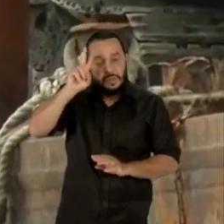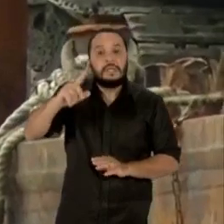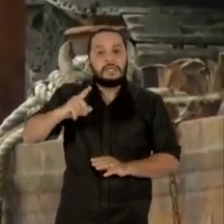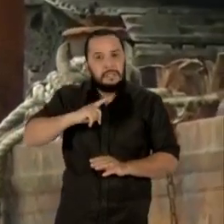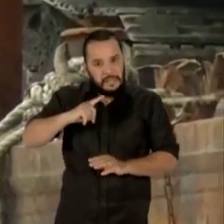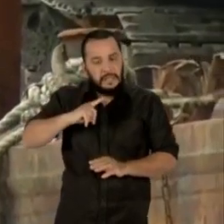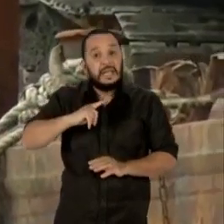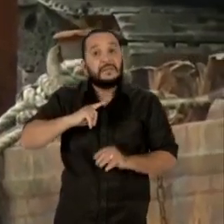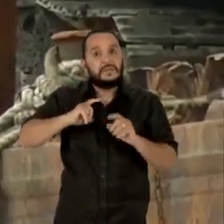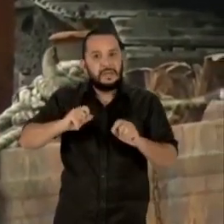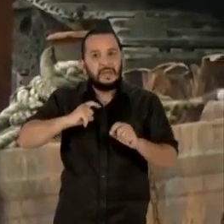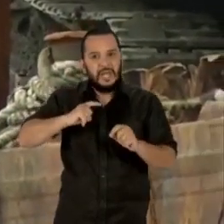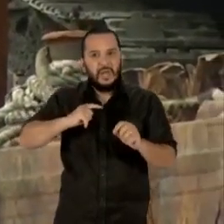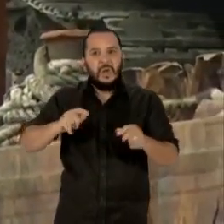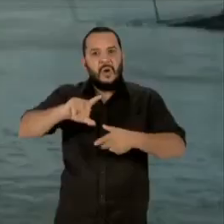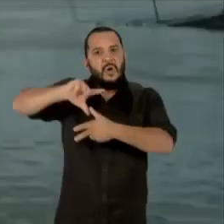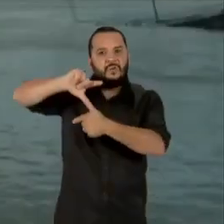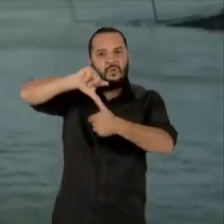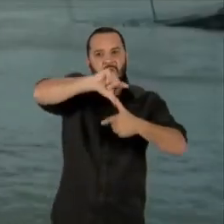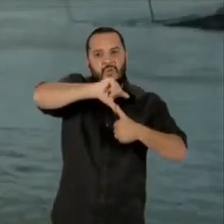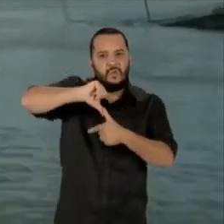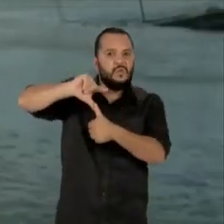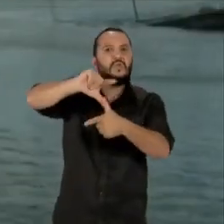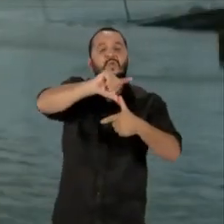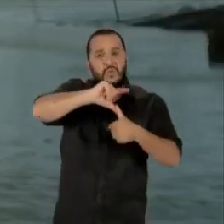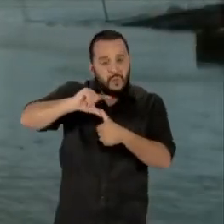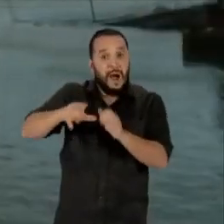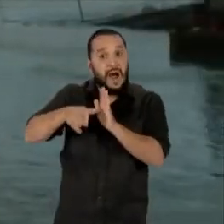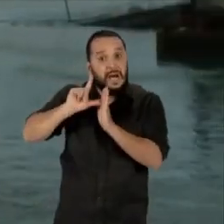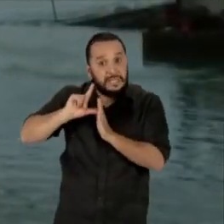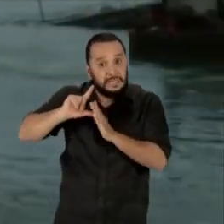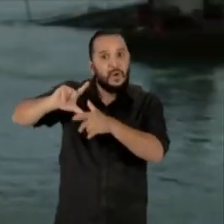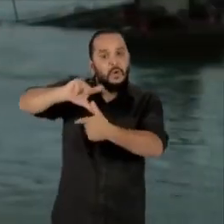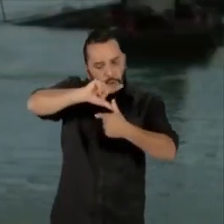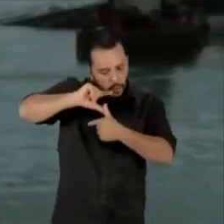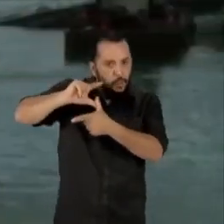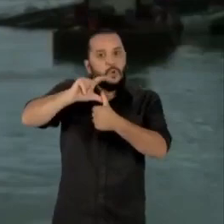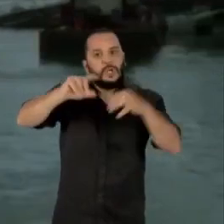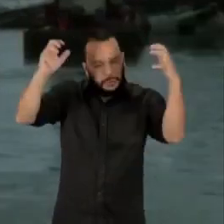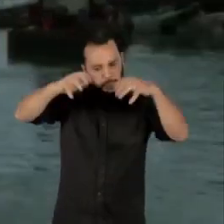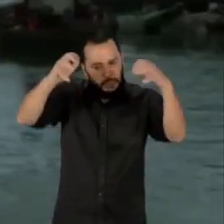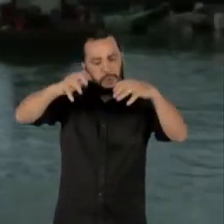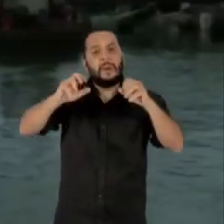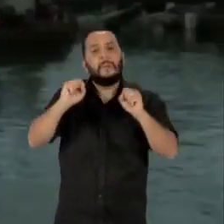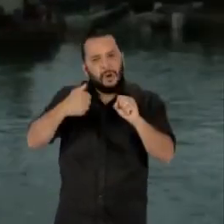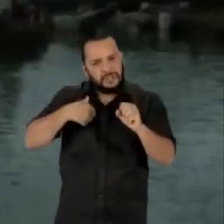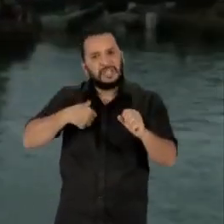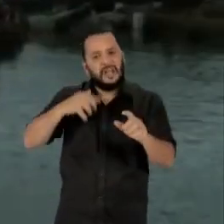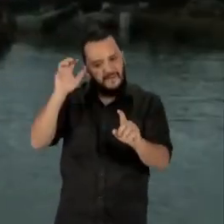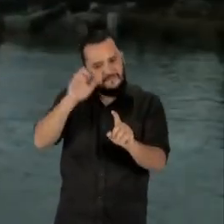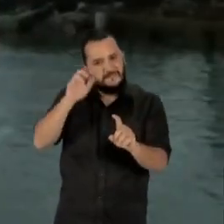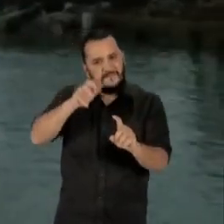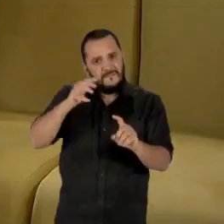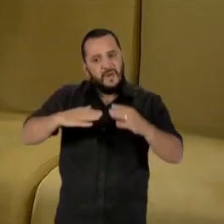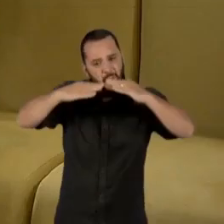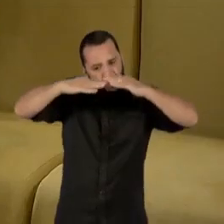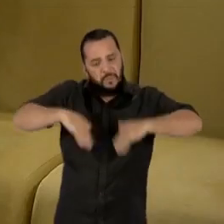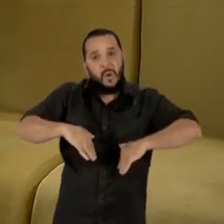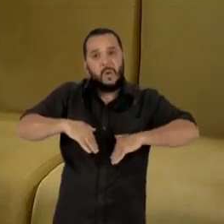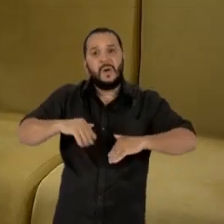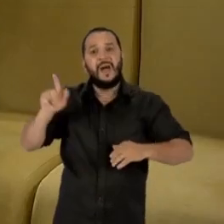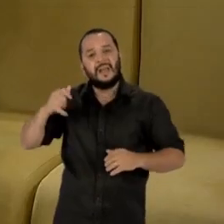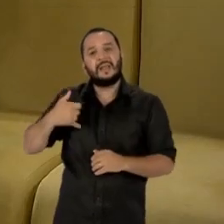por um poderoso tufão e chuvas fortes que podem ter afetado a ponte construída há 20 anos